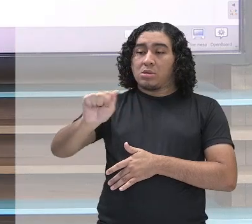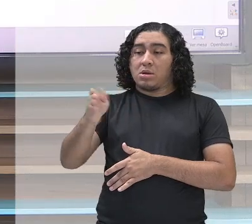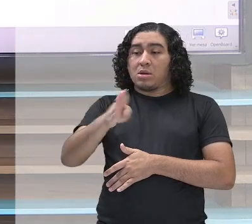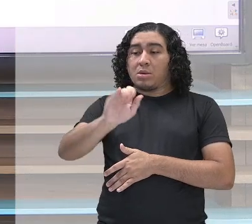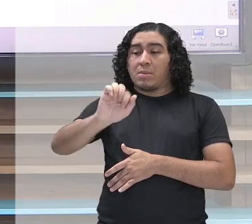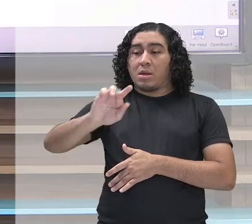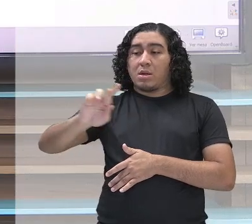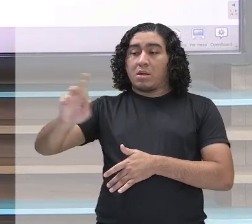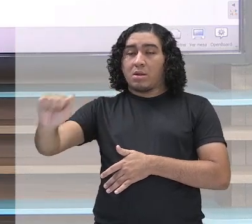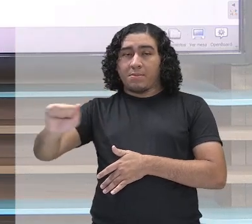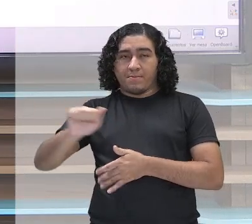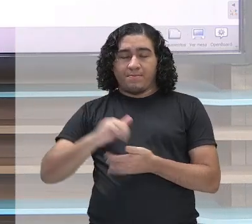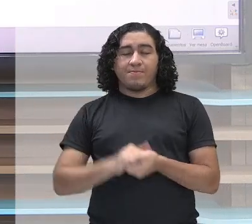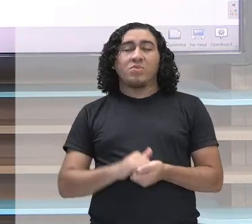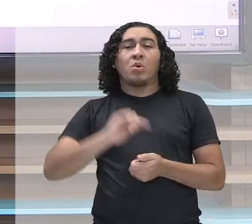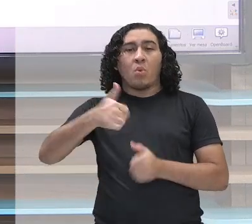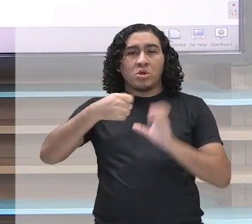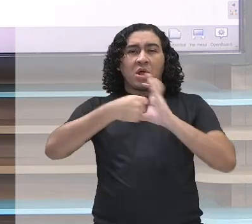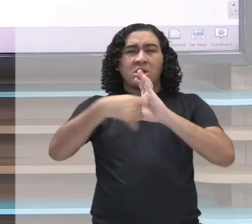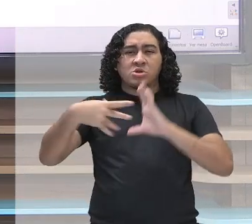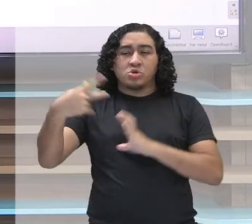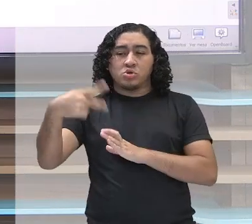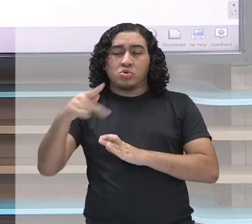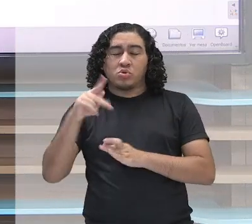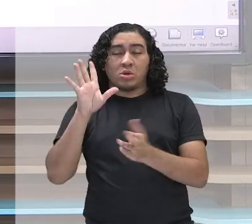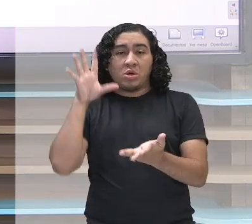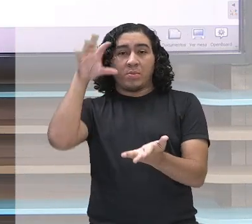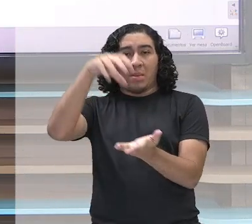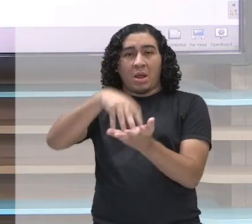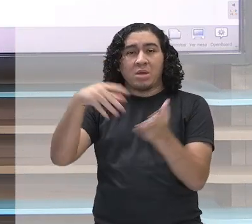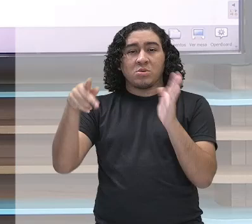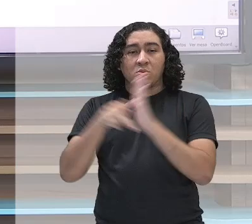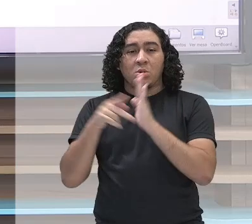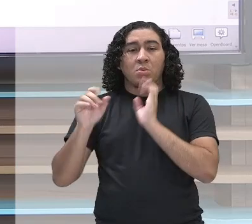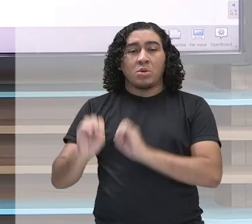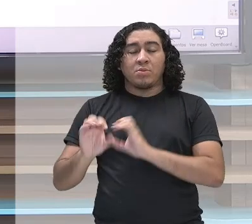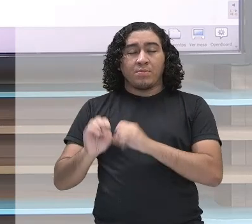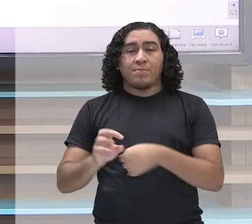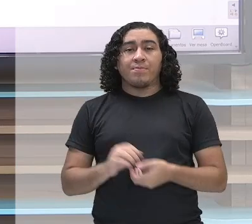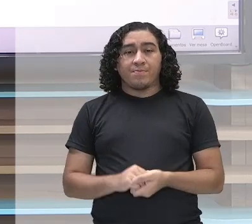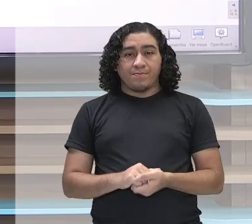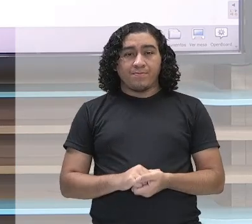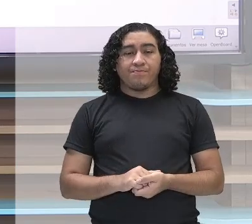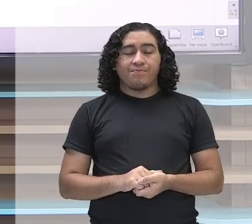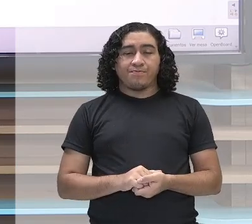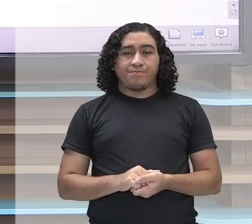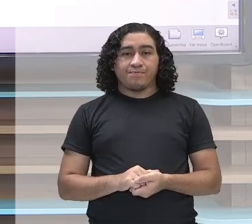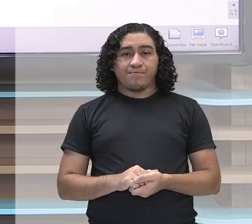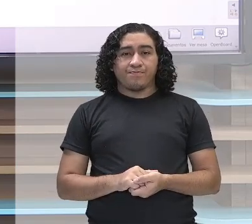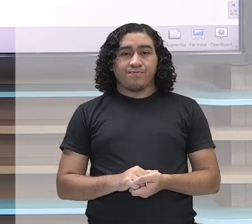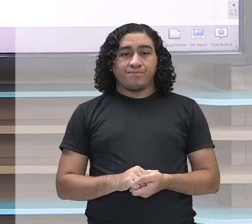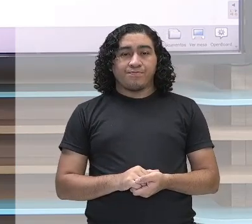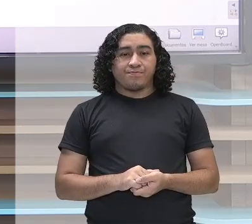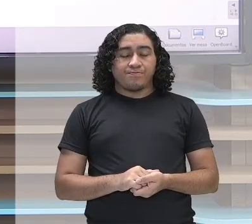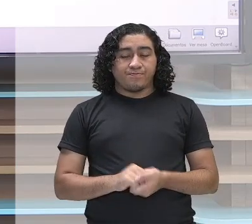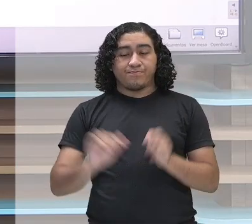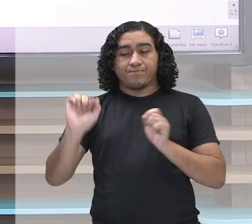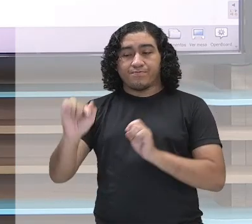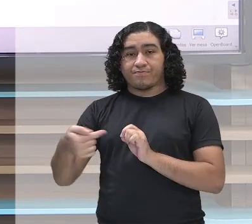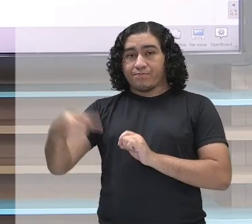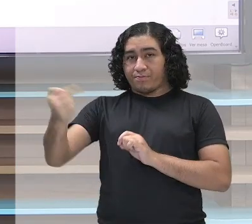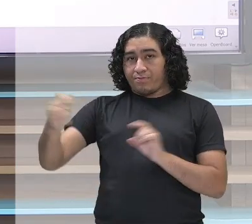período, né, das aldeias missionárias, que a gente observa. No segundo período, já nesse processo